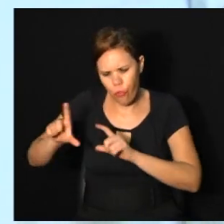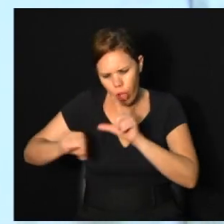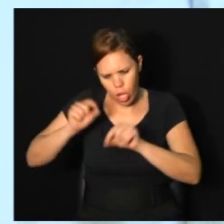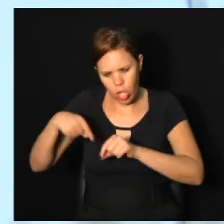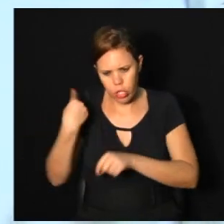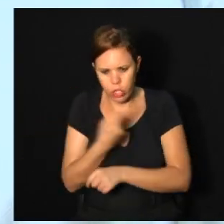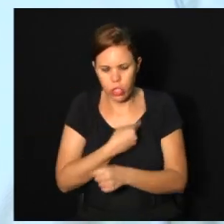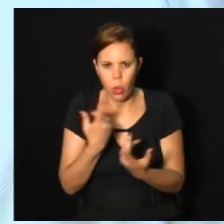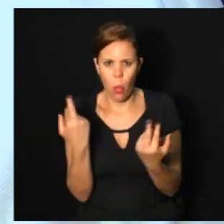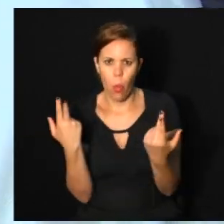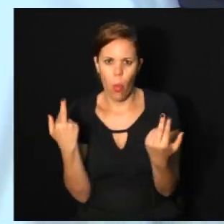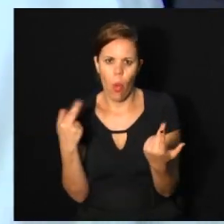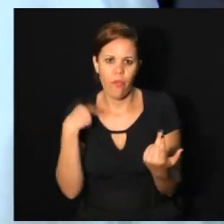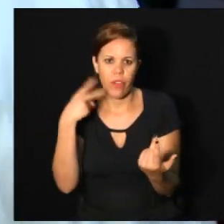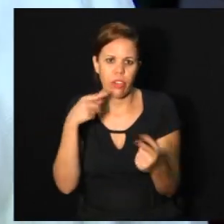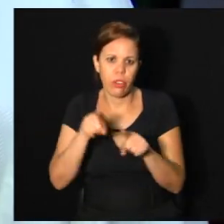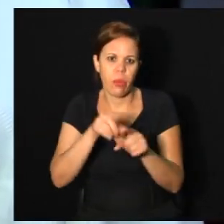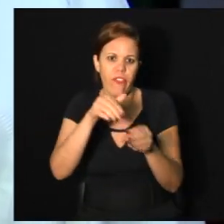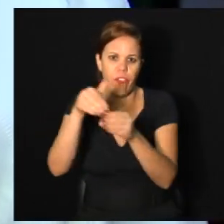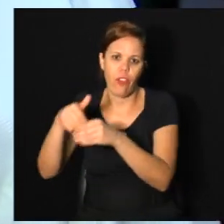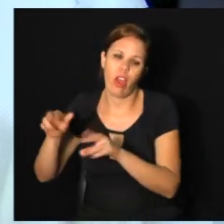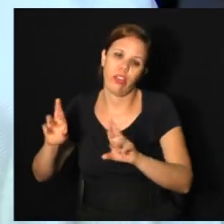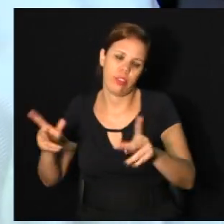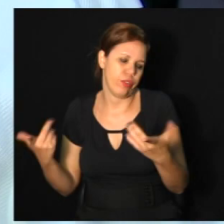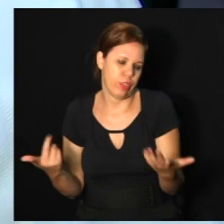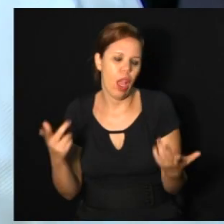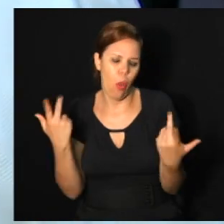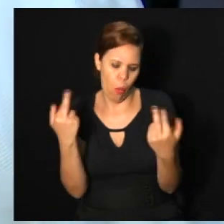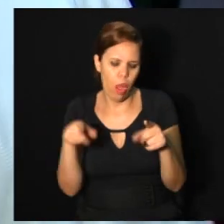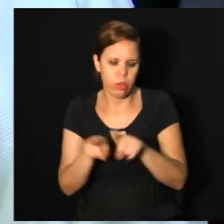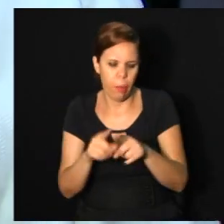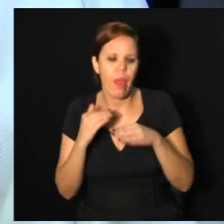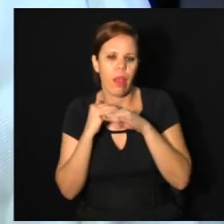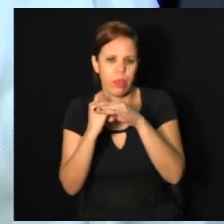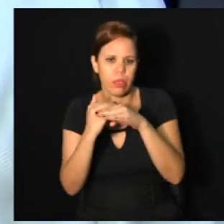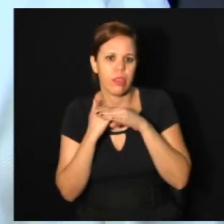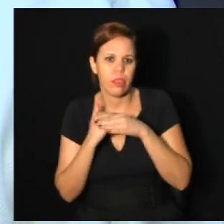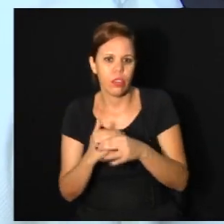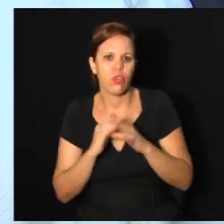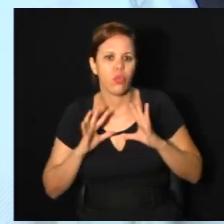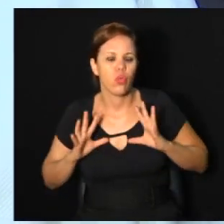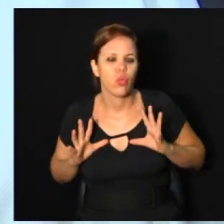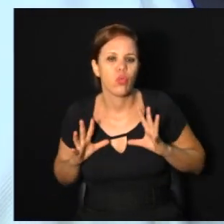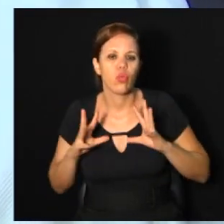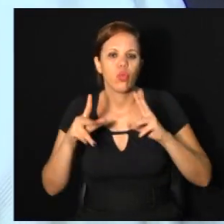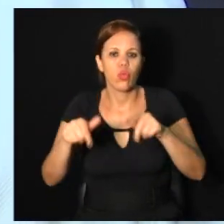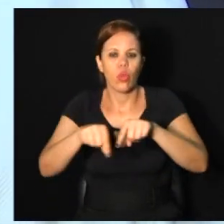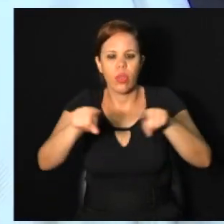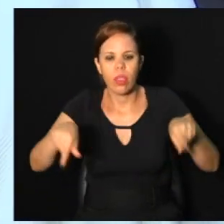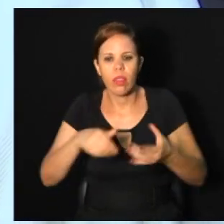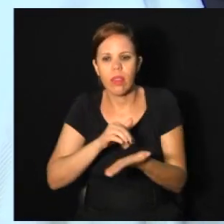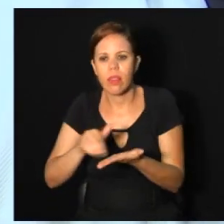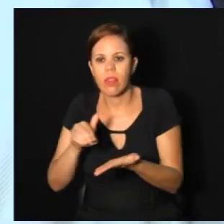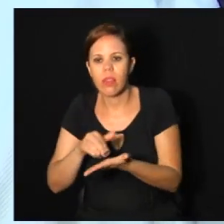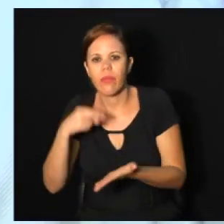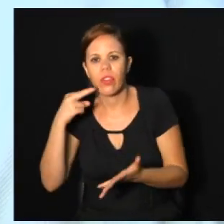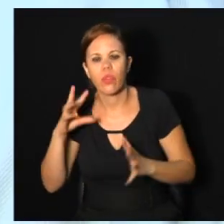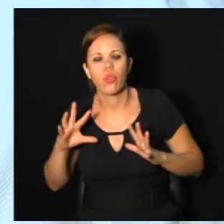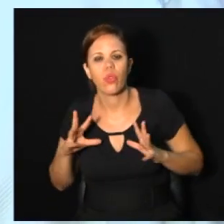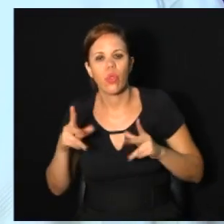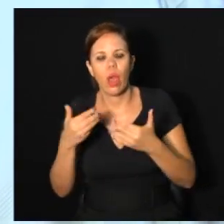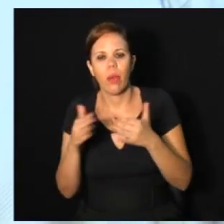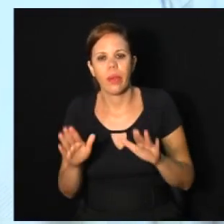nós, e não podia ser diferente. Os gabinetes todos, com absoluta certeza,